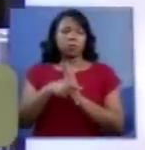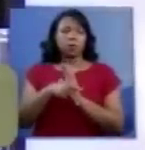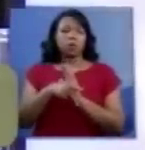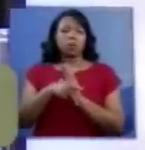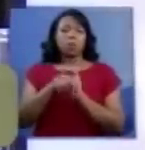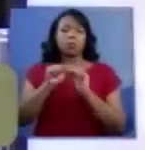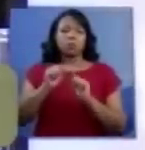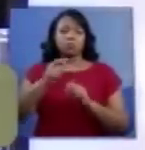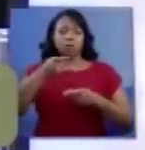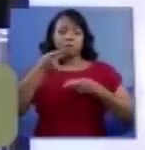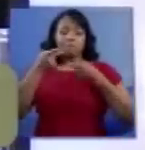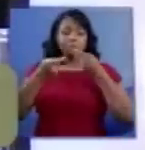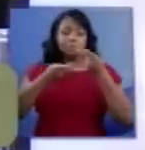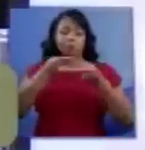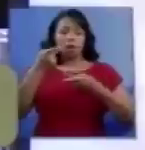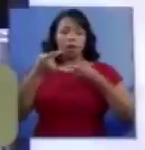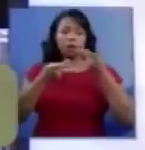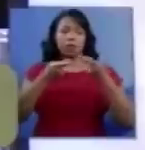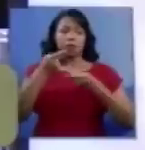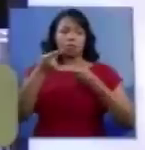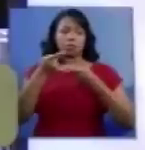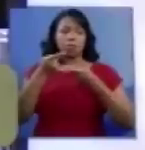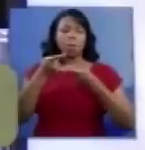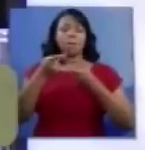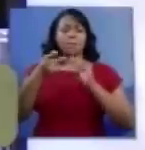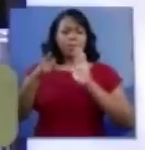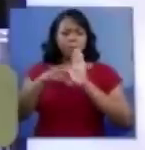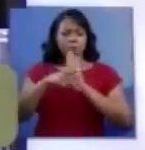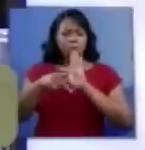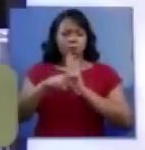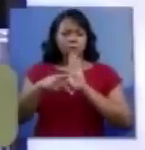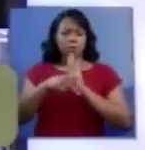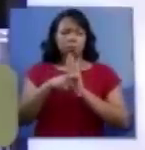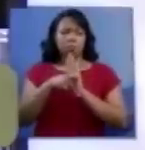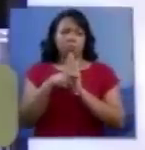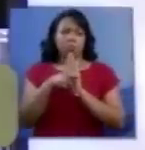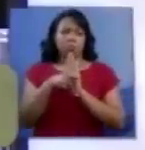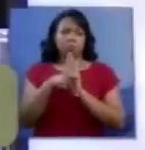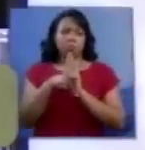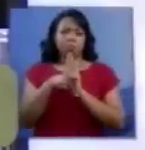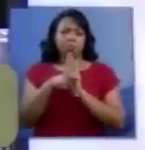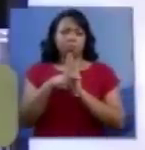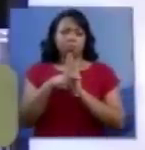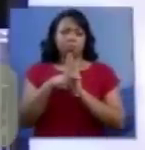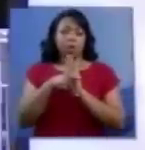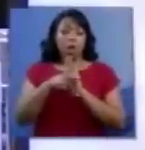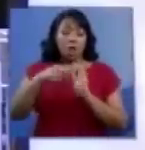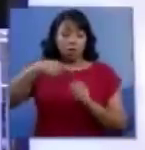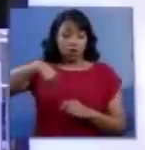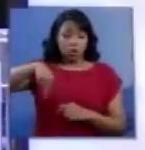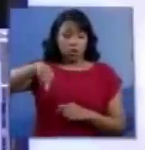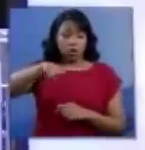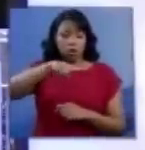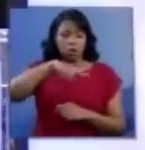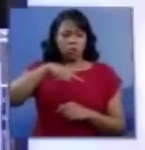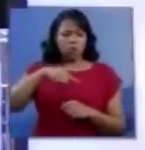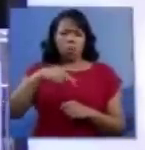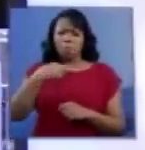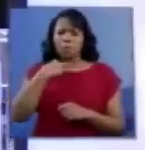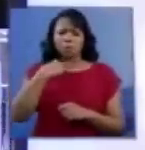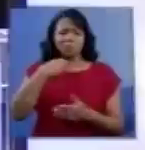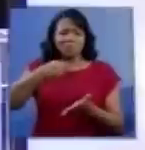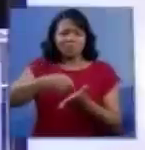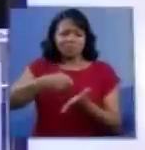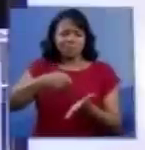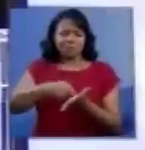podemos dizer que são arbitrários Porque nós não podemos exigir